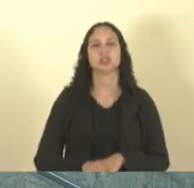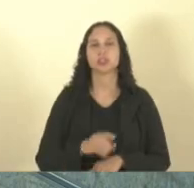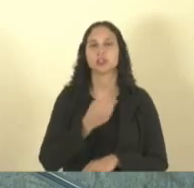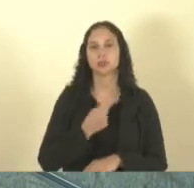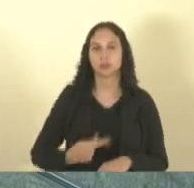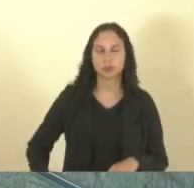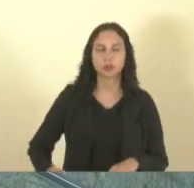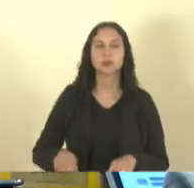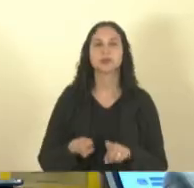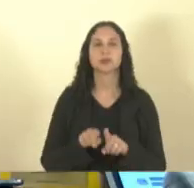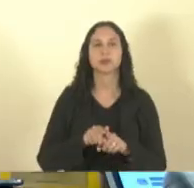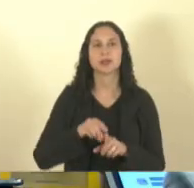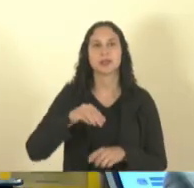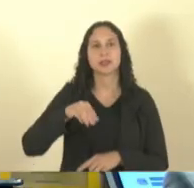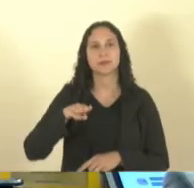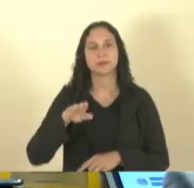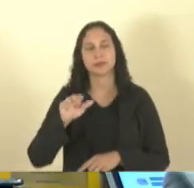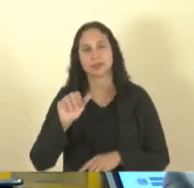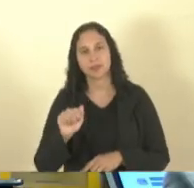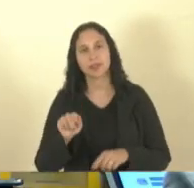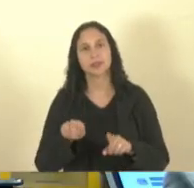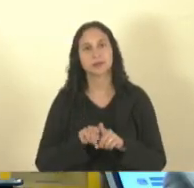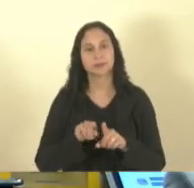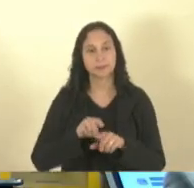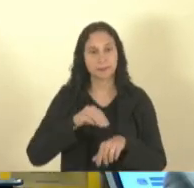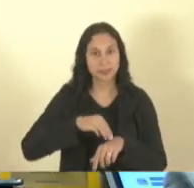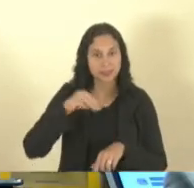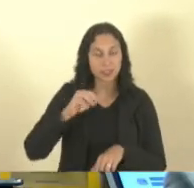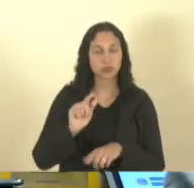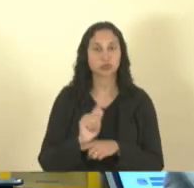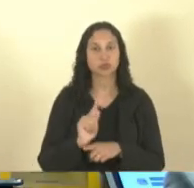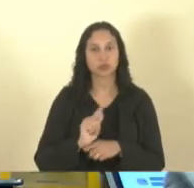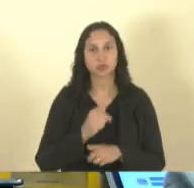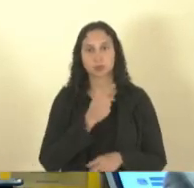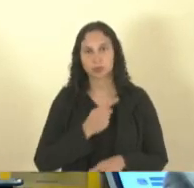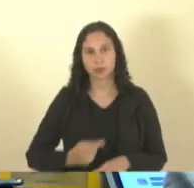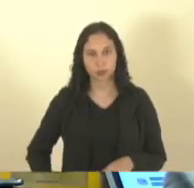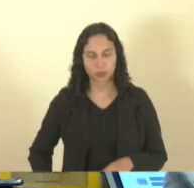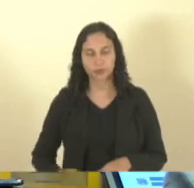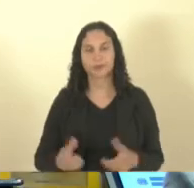em gestão em saúde e mestrado em gestão pública.